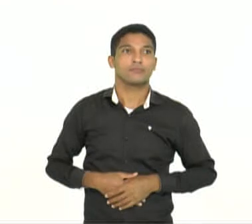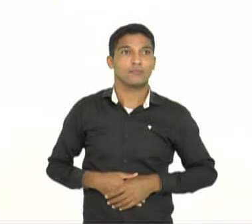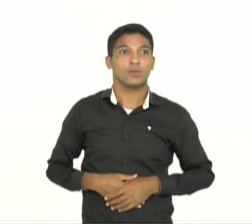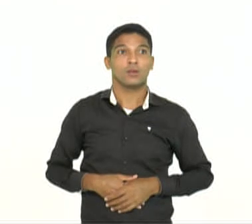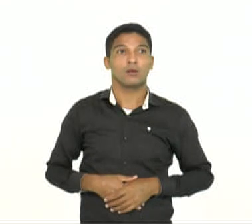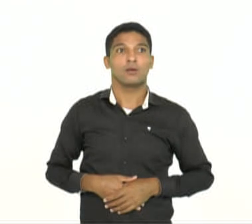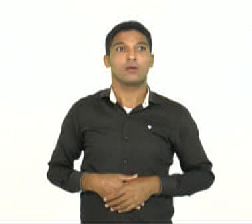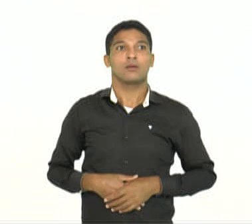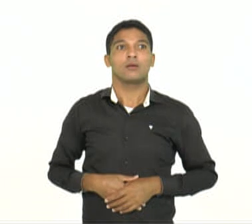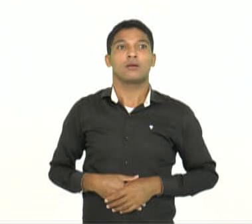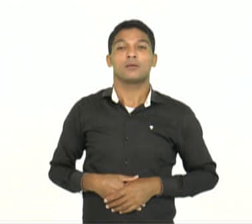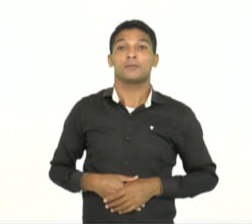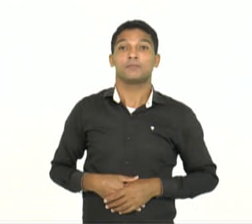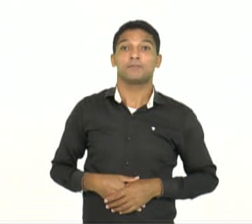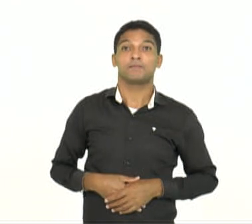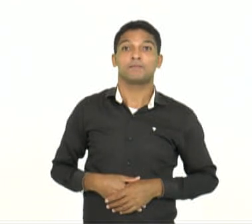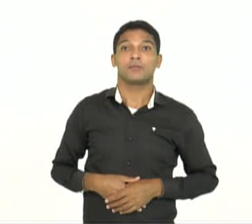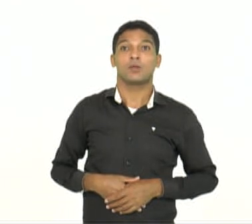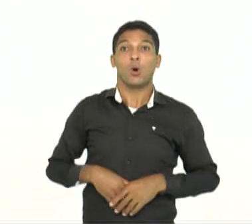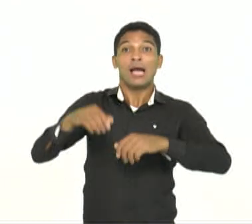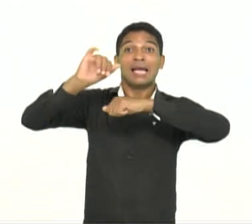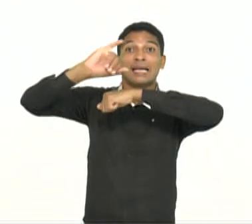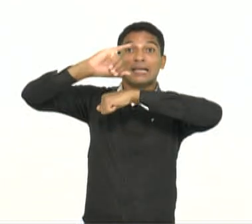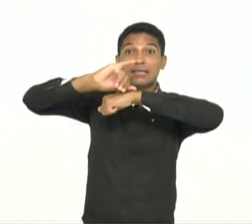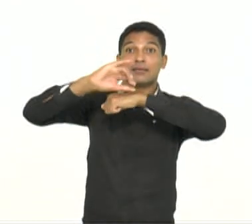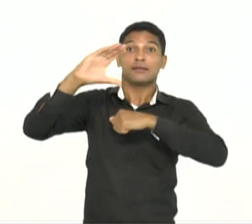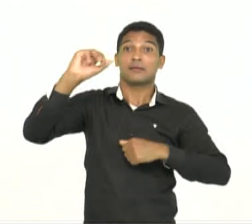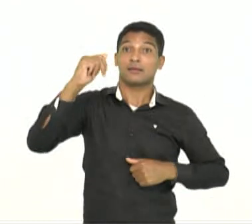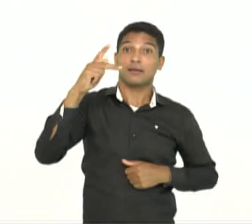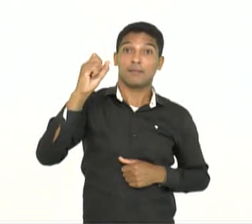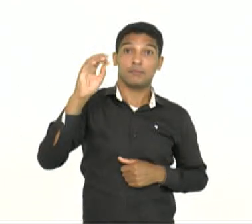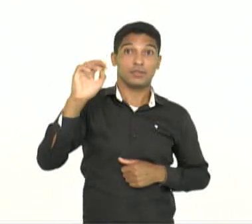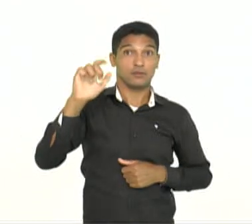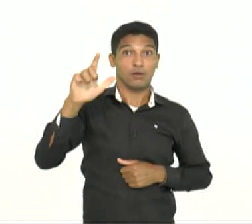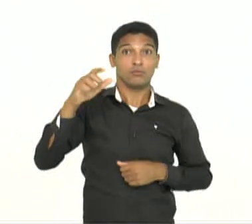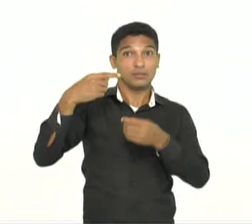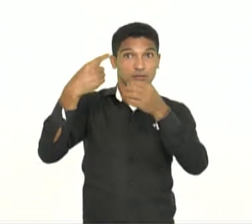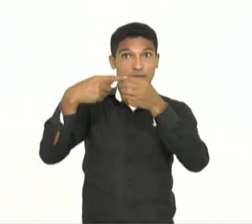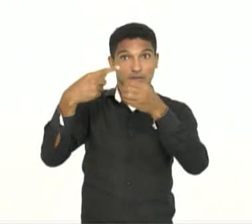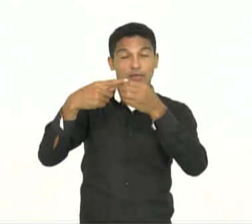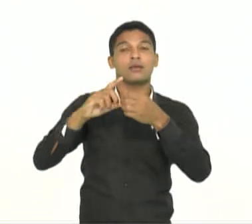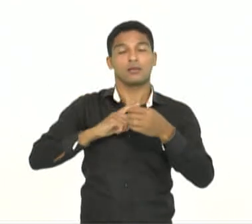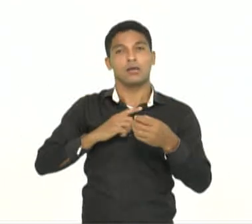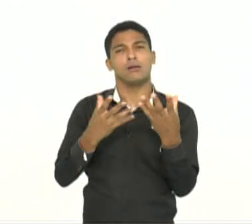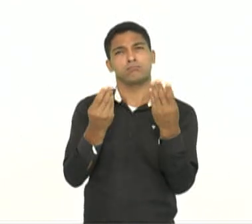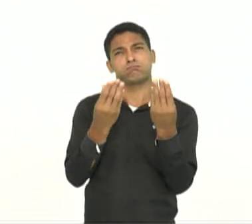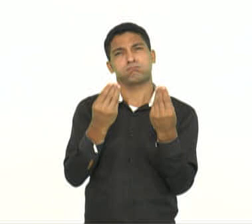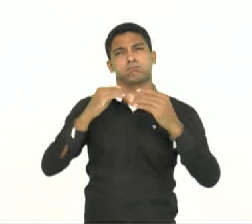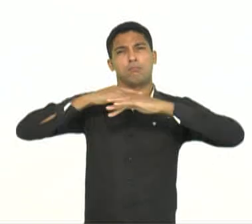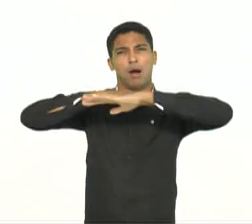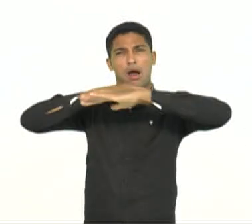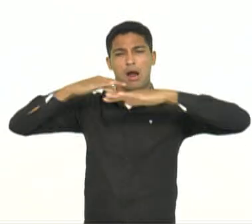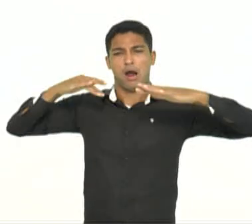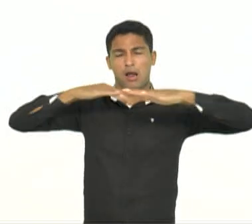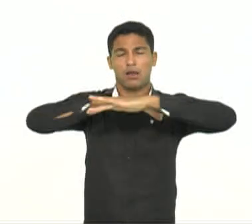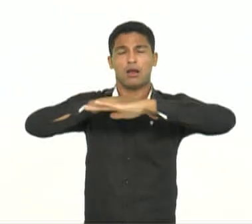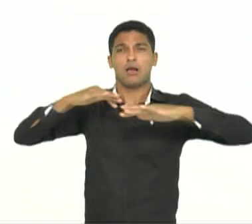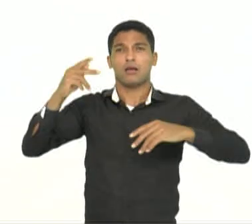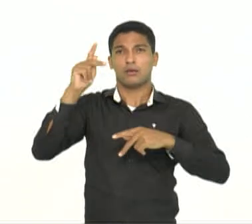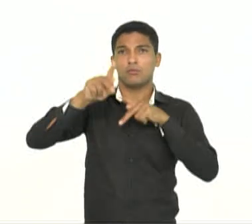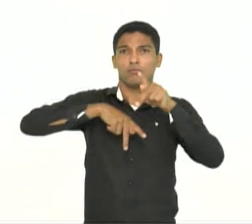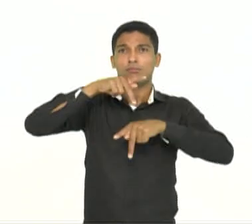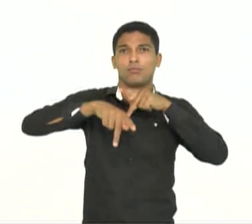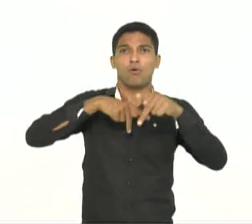maior concentração ali nas capitais, certo? Então, mostra bem para nós aqui a questão da distribuição da população. Ela